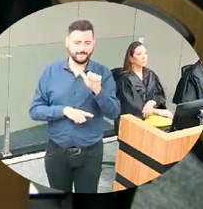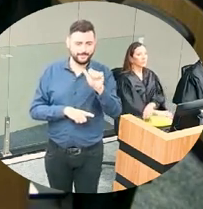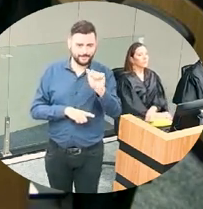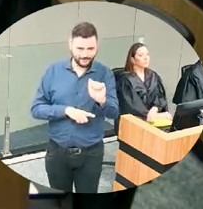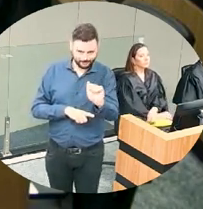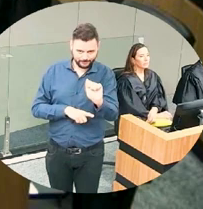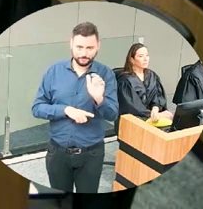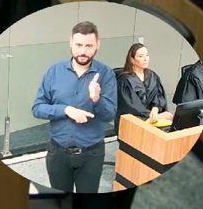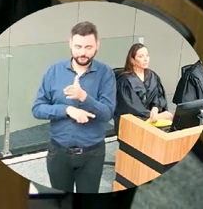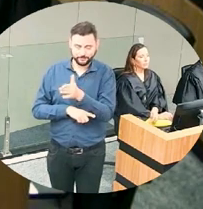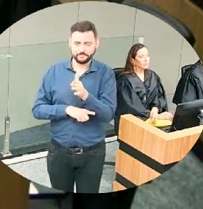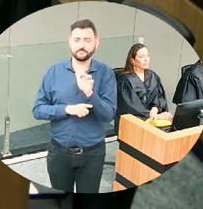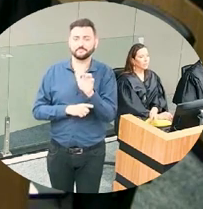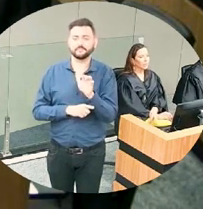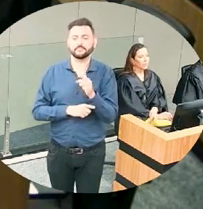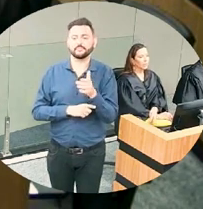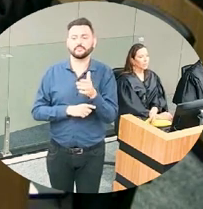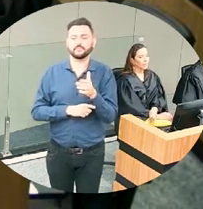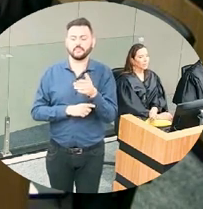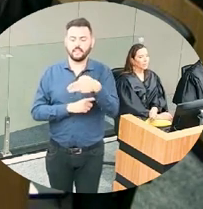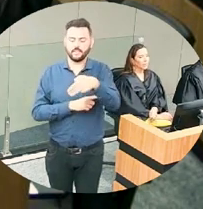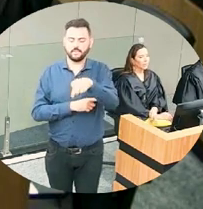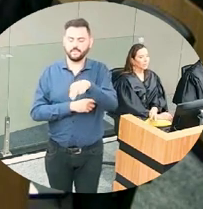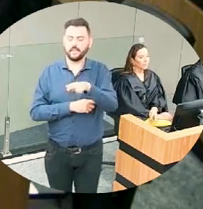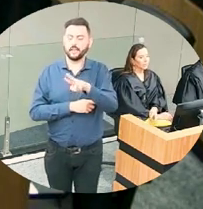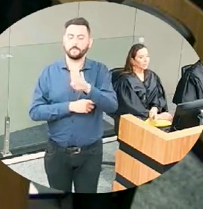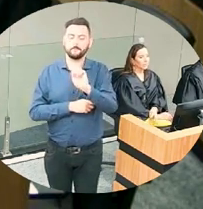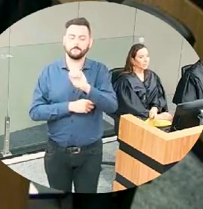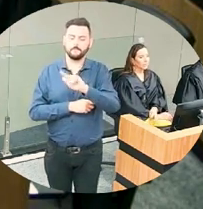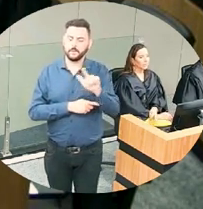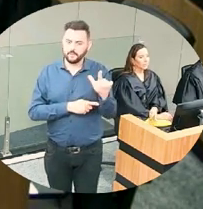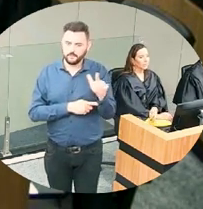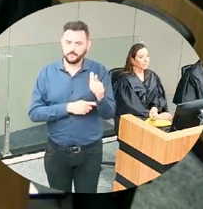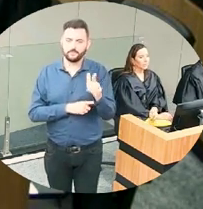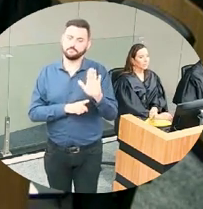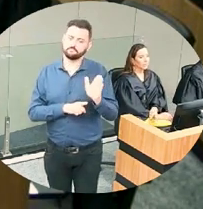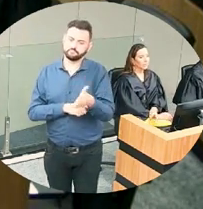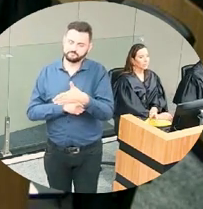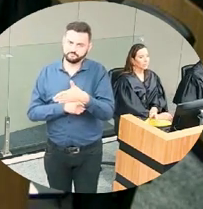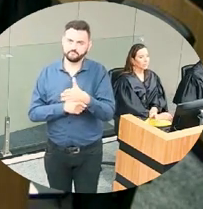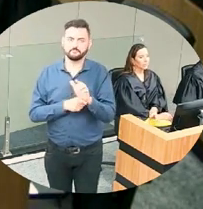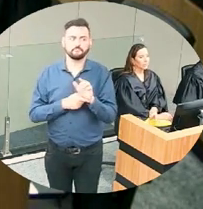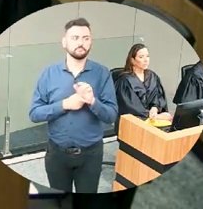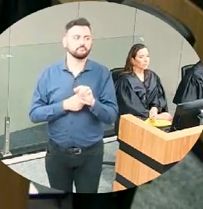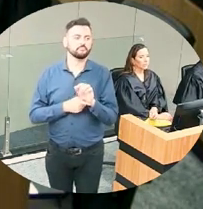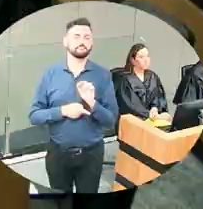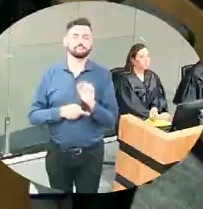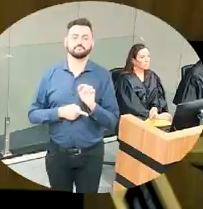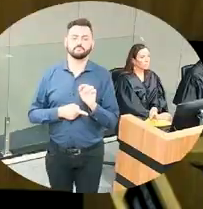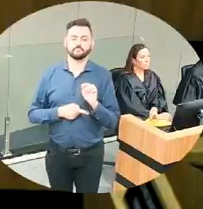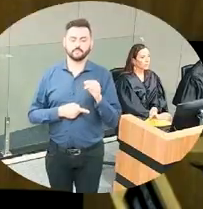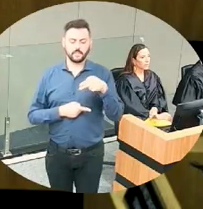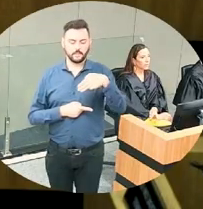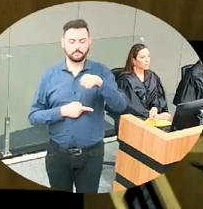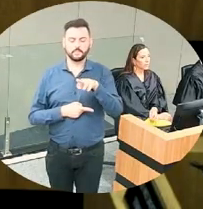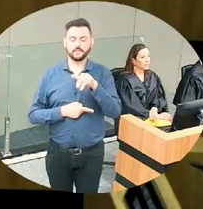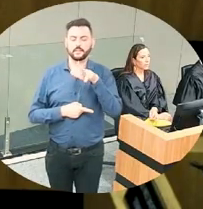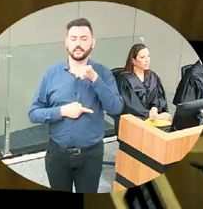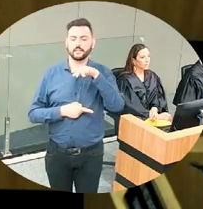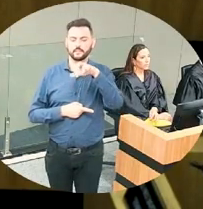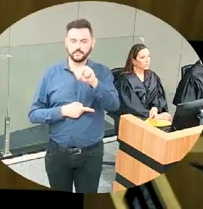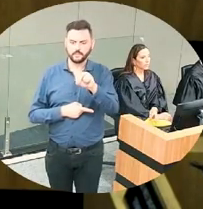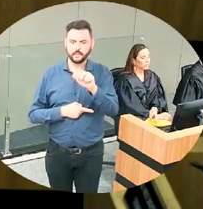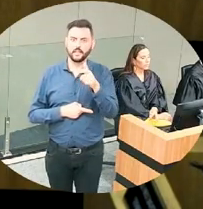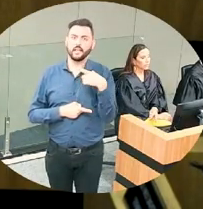nieves Gonzales na vice-presidência narbal Antônio de Mendonça filete na corregedoria Mirna uliano